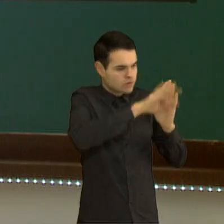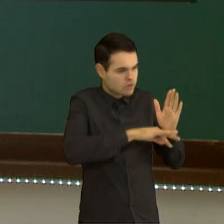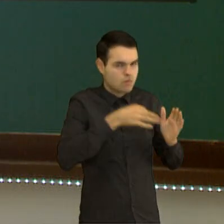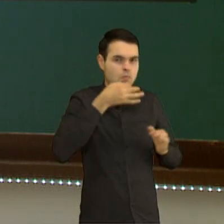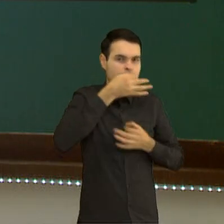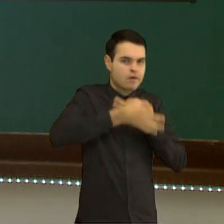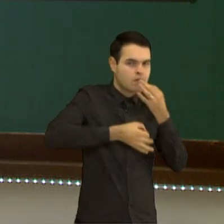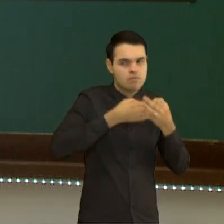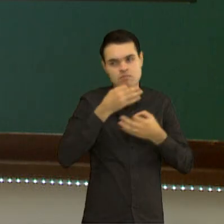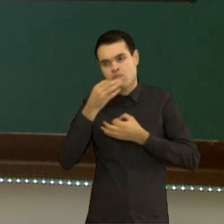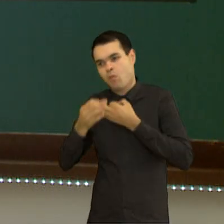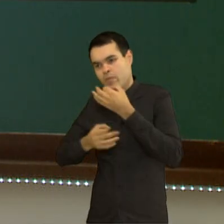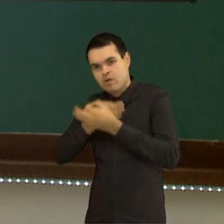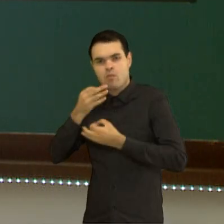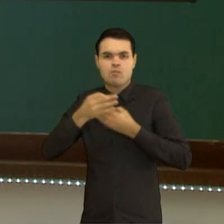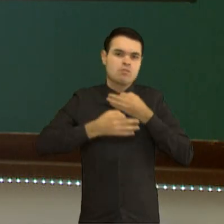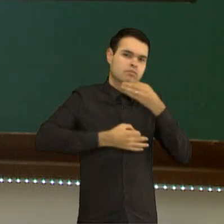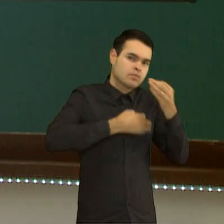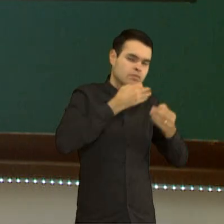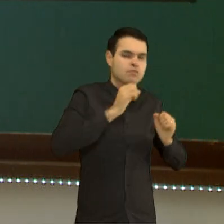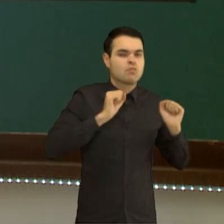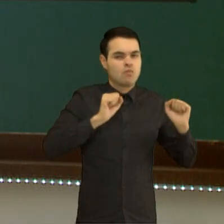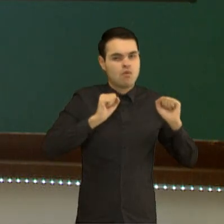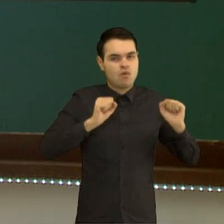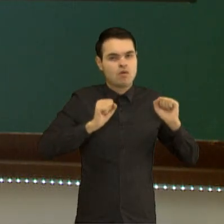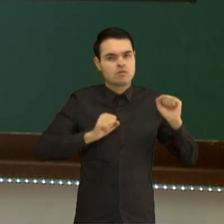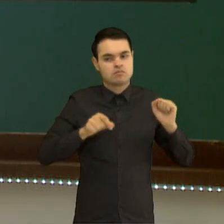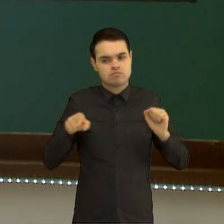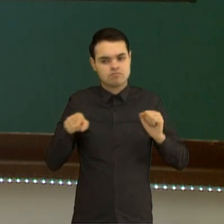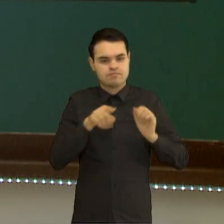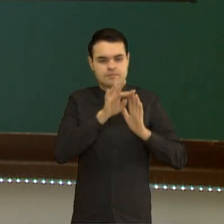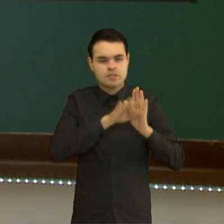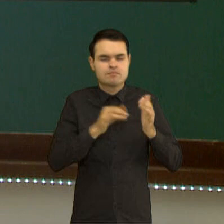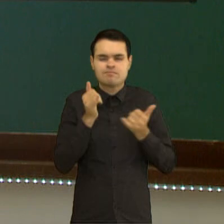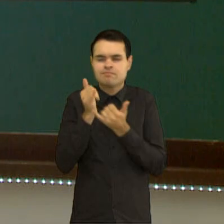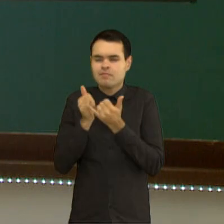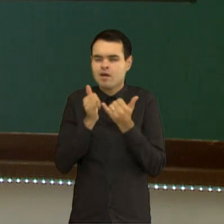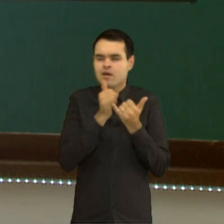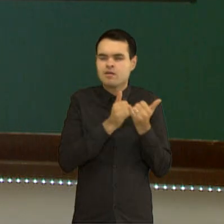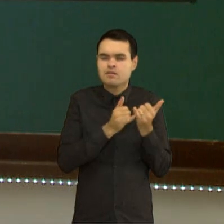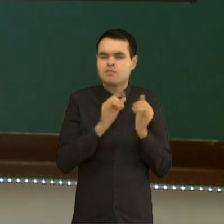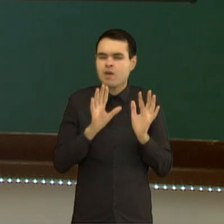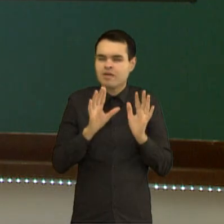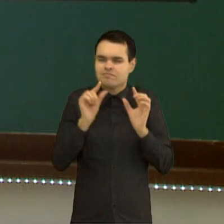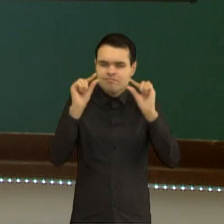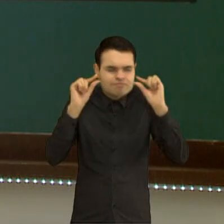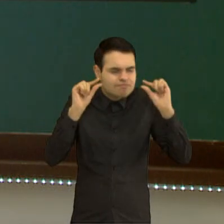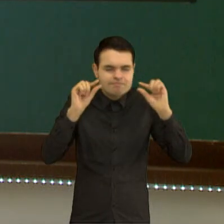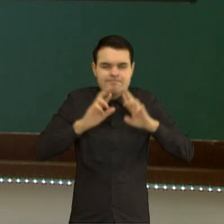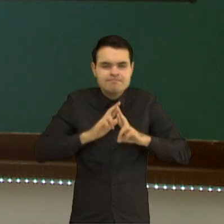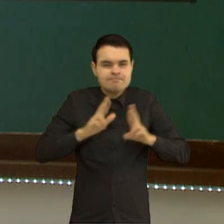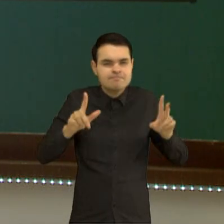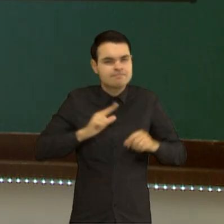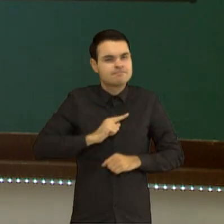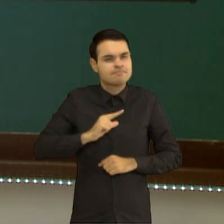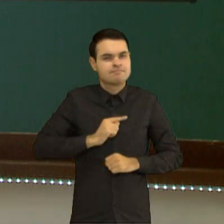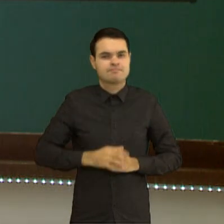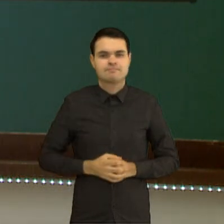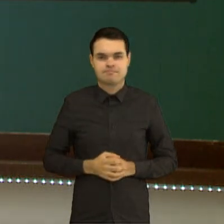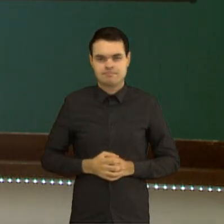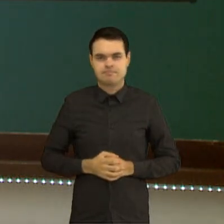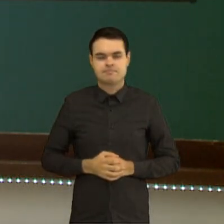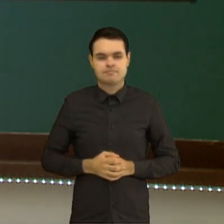algum tipo de opinião. Então, são textos parecidos, gêneros parecidos, mas tem algumas ali